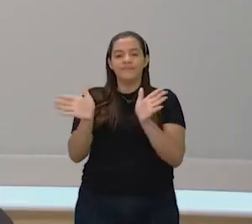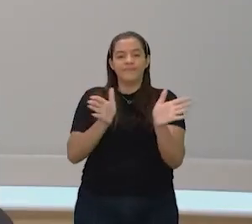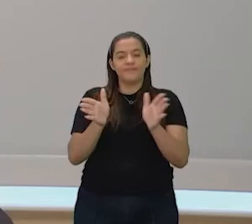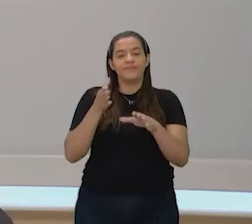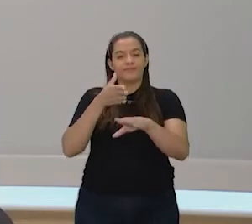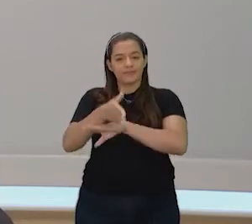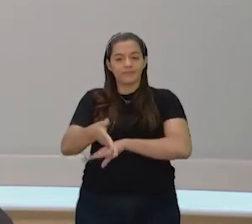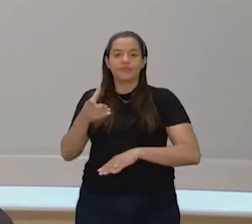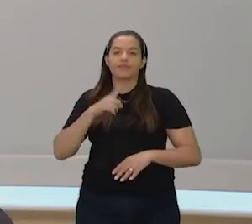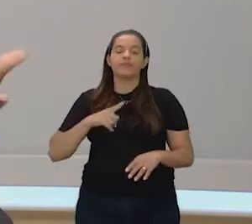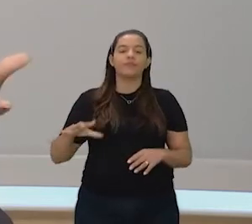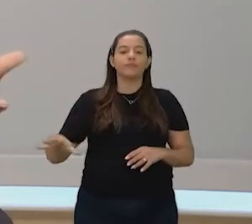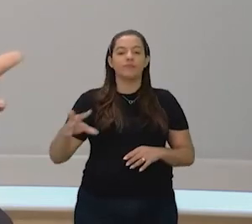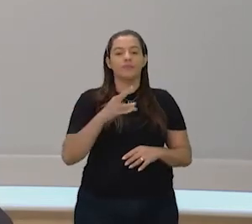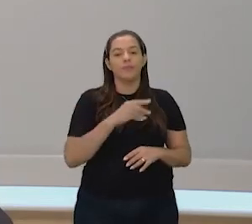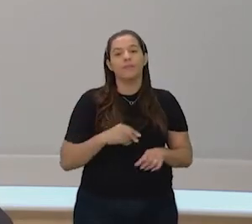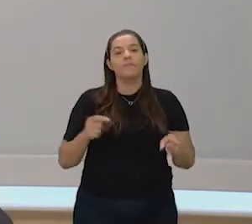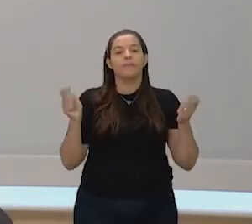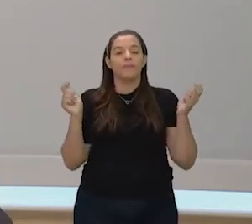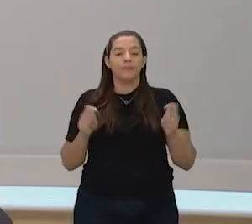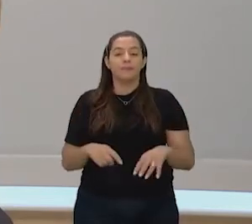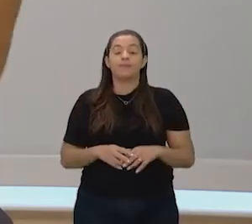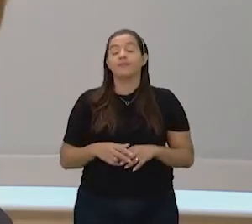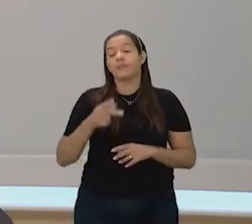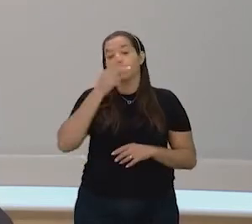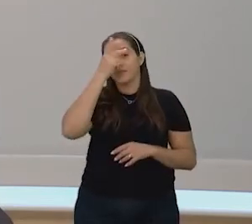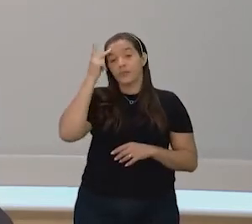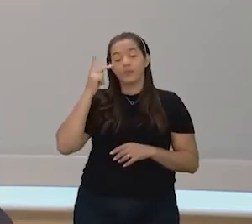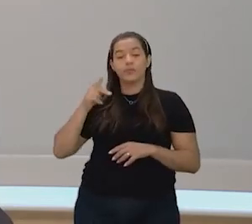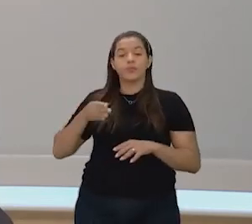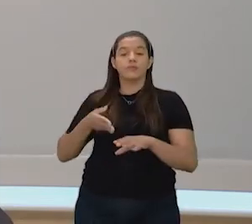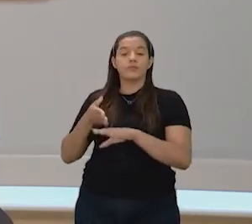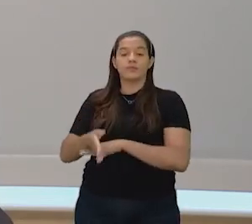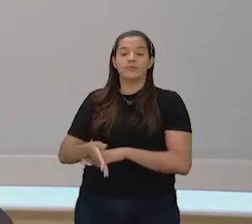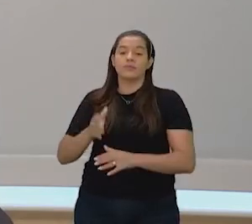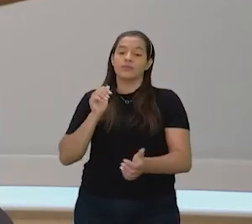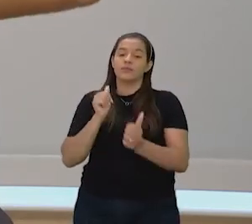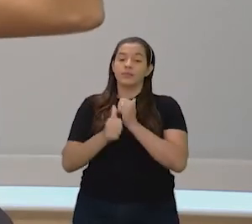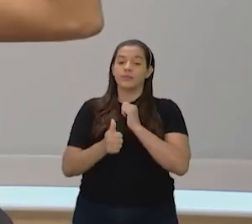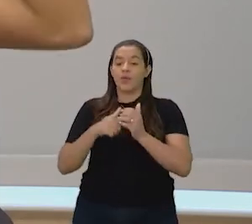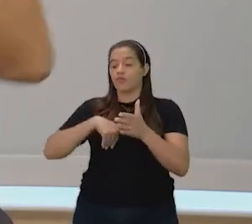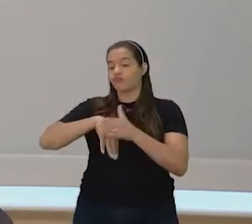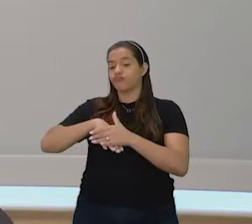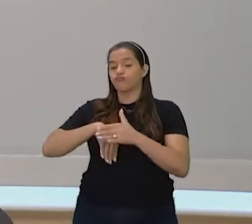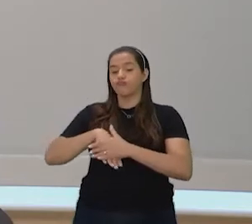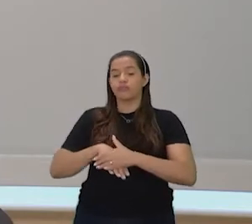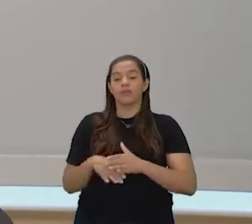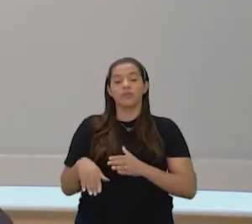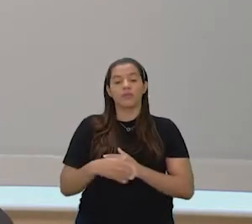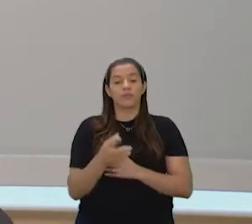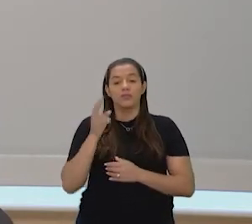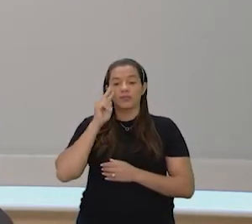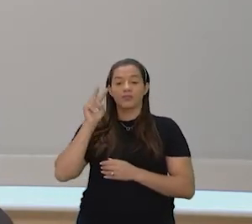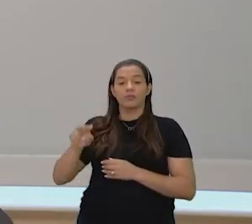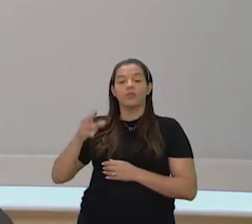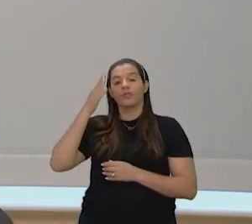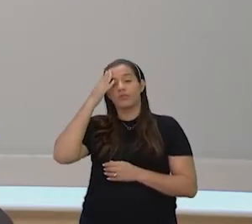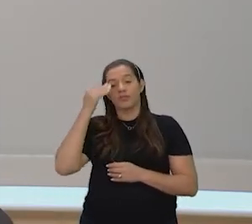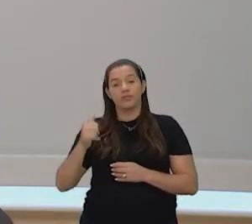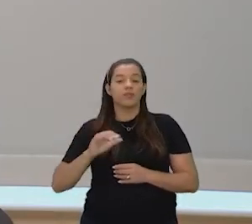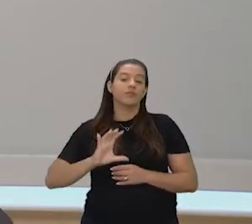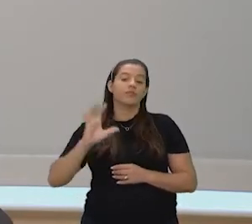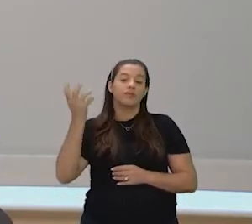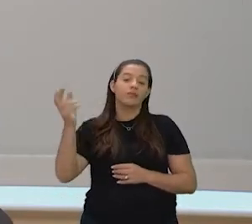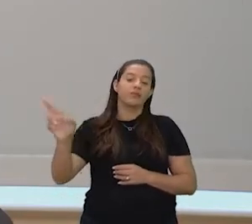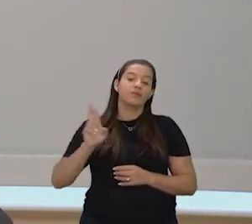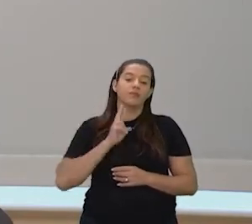ponto de vista da mídia. Porque as pessoas veem futebol, eu não quero nem saber, mas eu já sei, eu não assisti, mas eu já sei qual foi o resultado